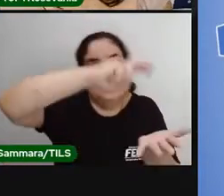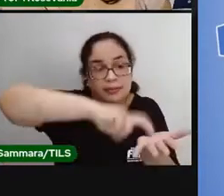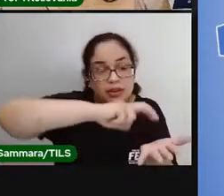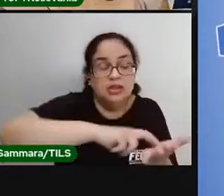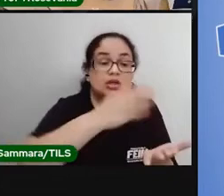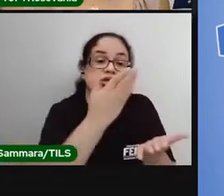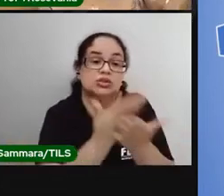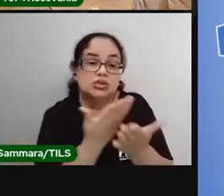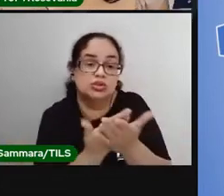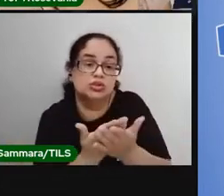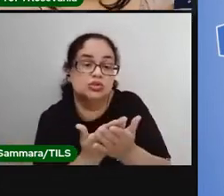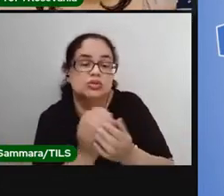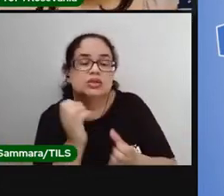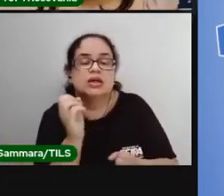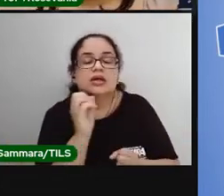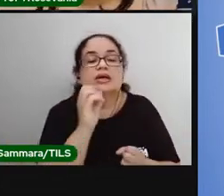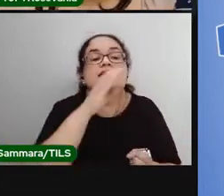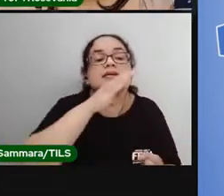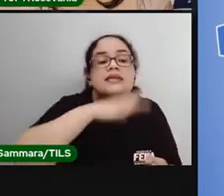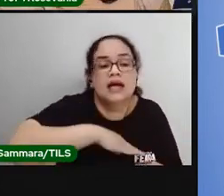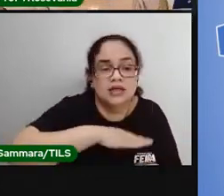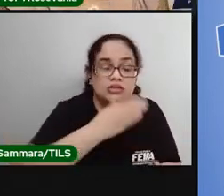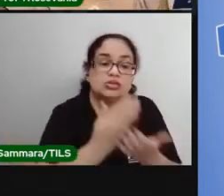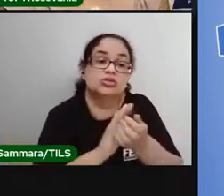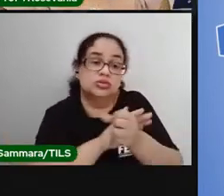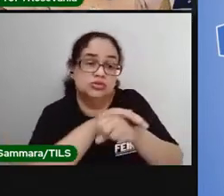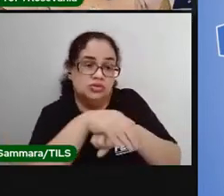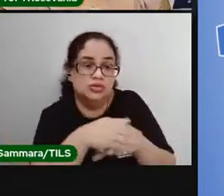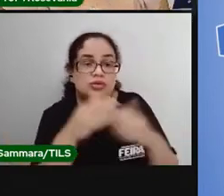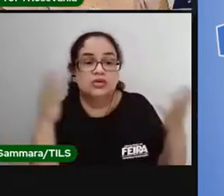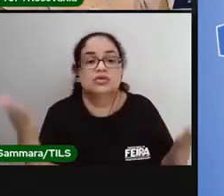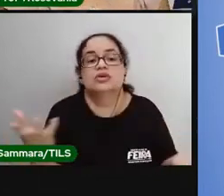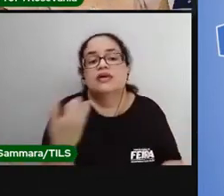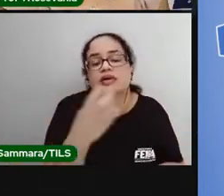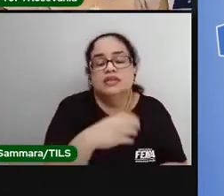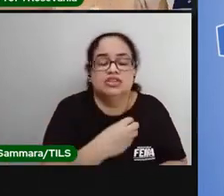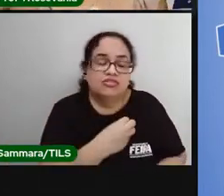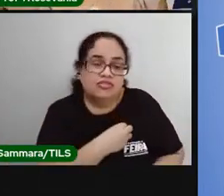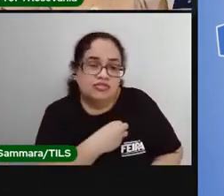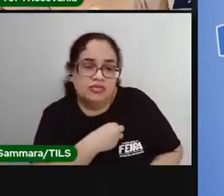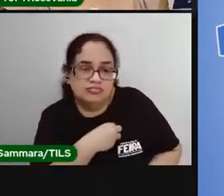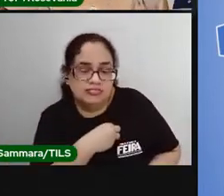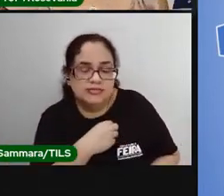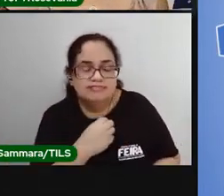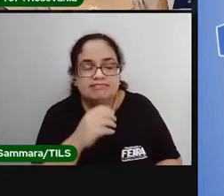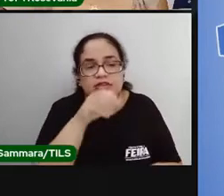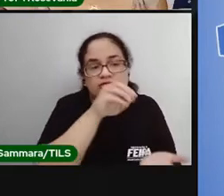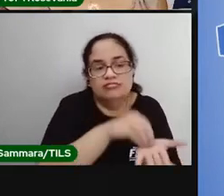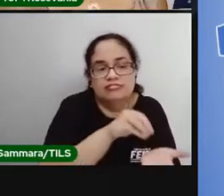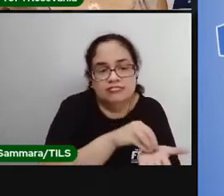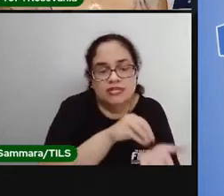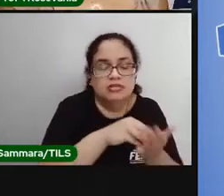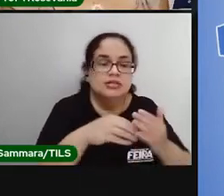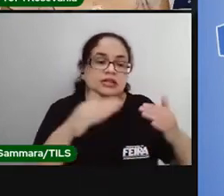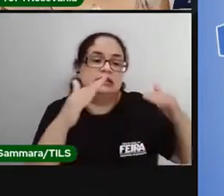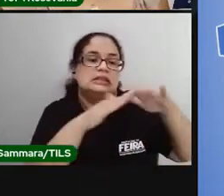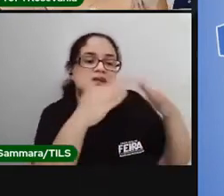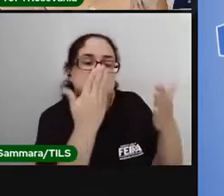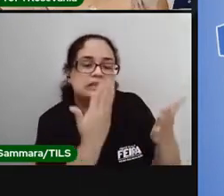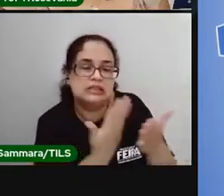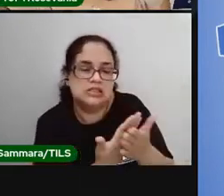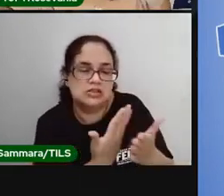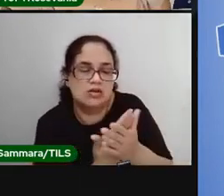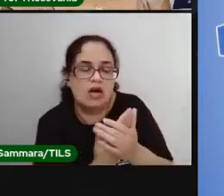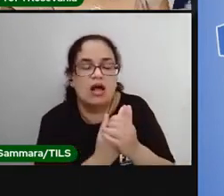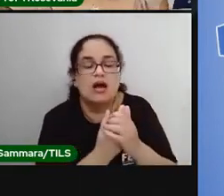noite, todas as noites, e que estamos até sentindo falta, né, desse convívio, desse aconchego, de encontrar os amigos, de ver, rever